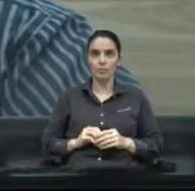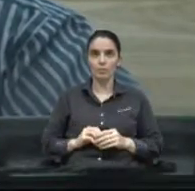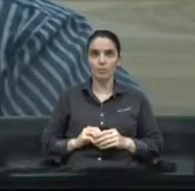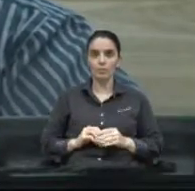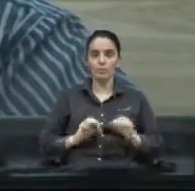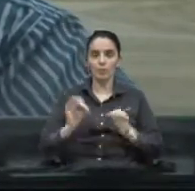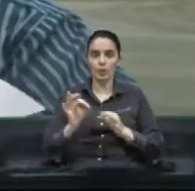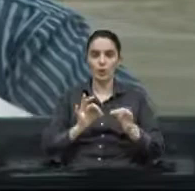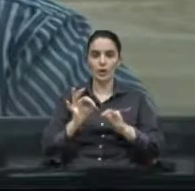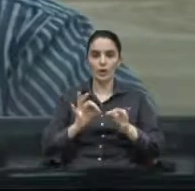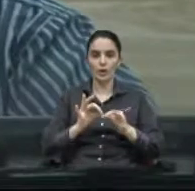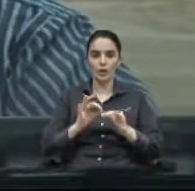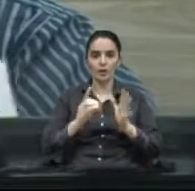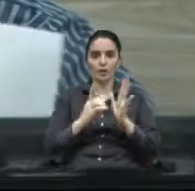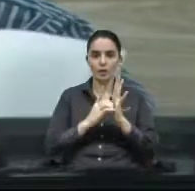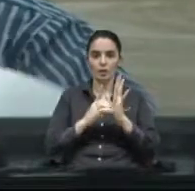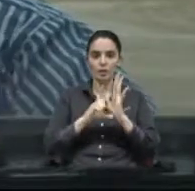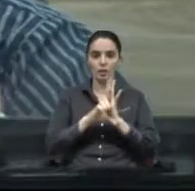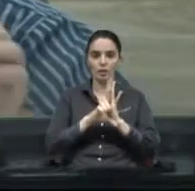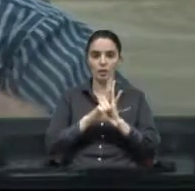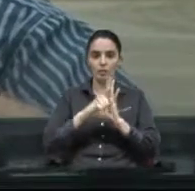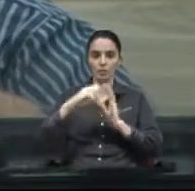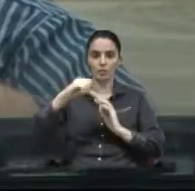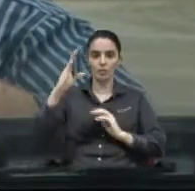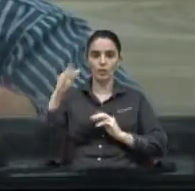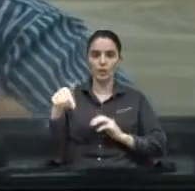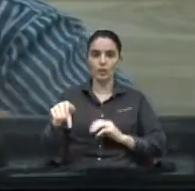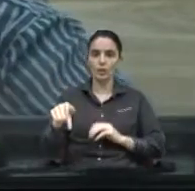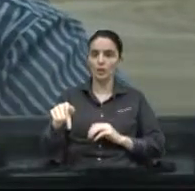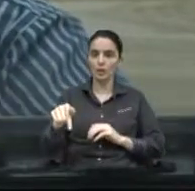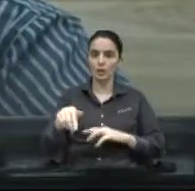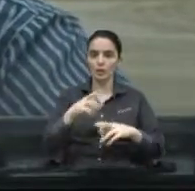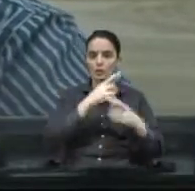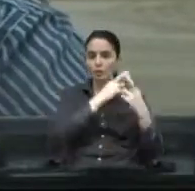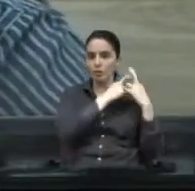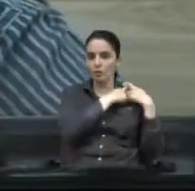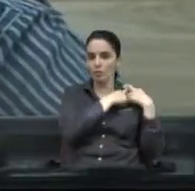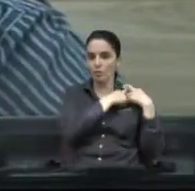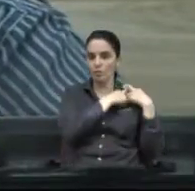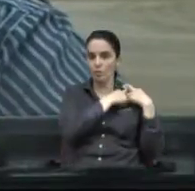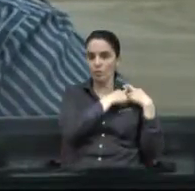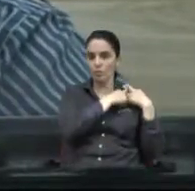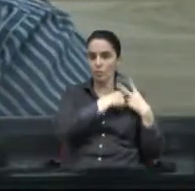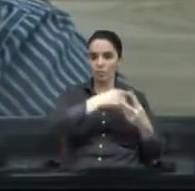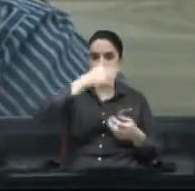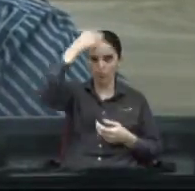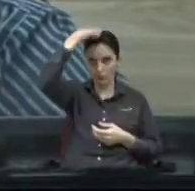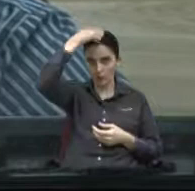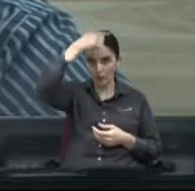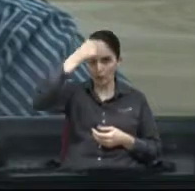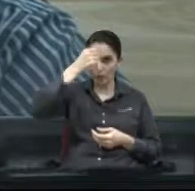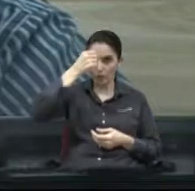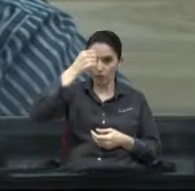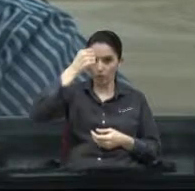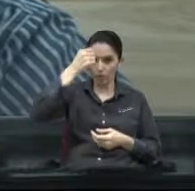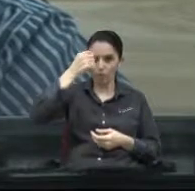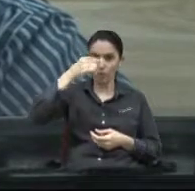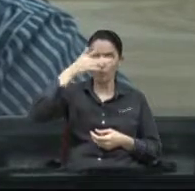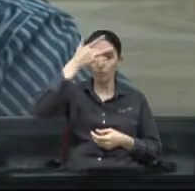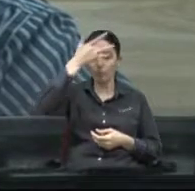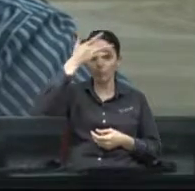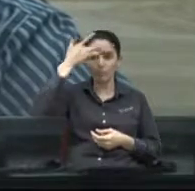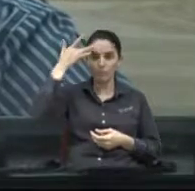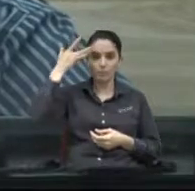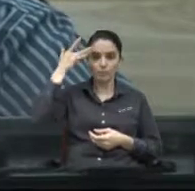é o projeto de decreto legislativo 9/2017, de autoria do nobre vereador Rafael Luiz Pavarino